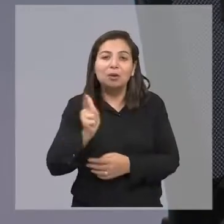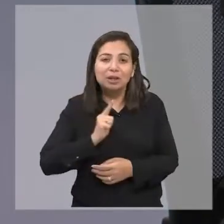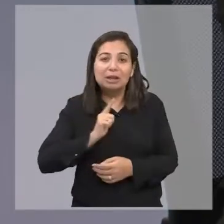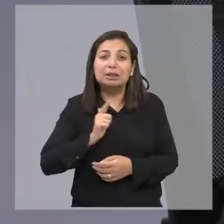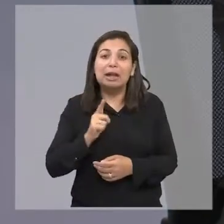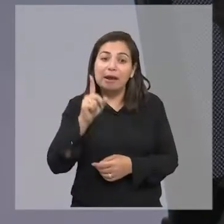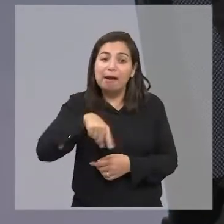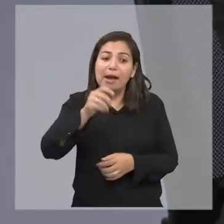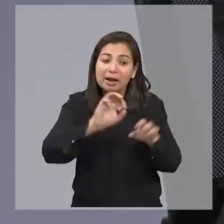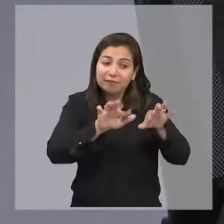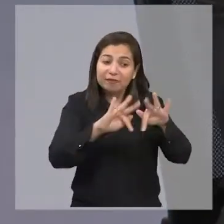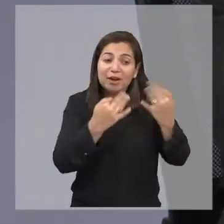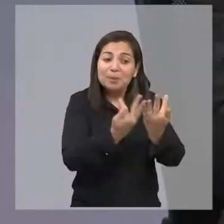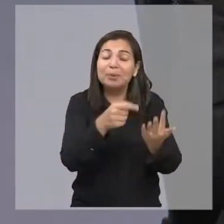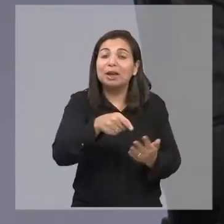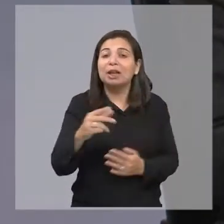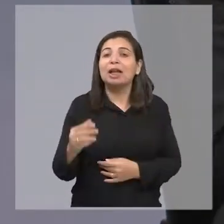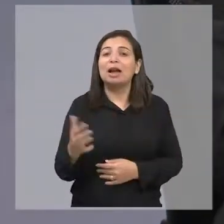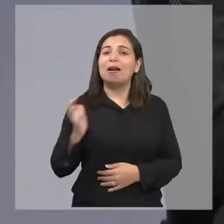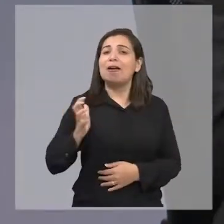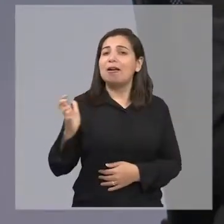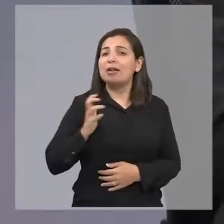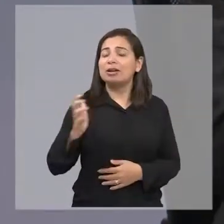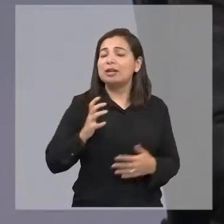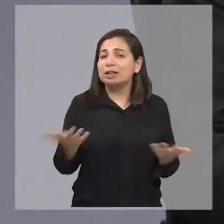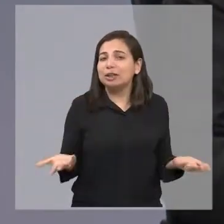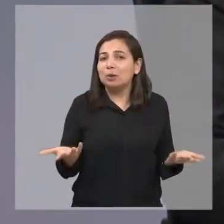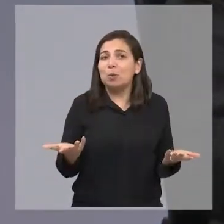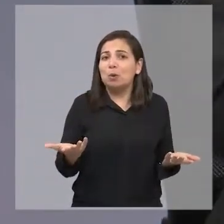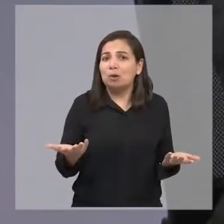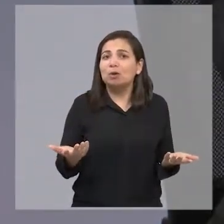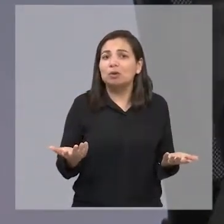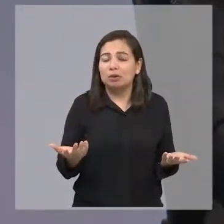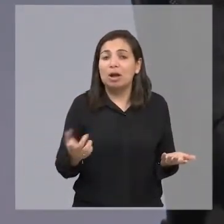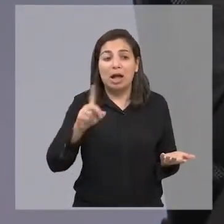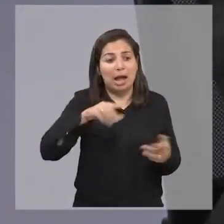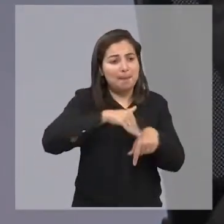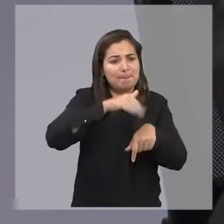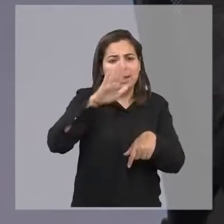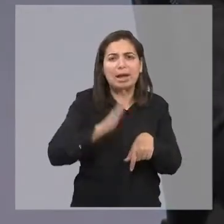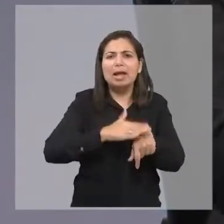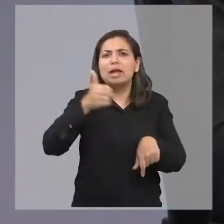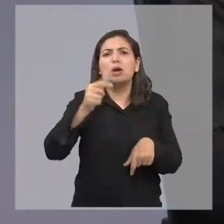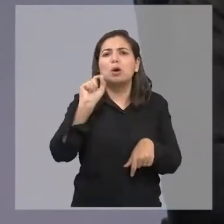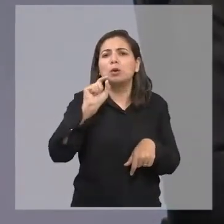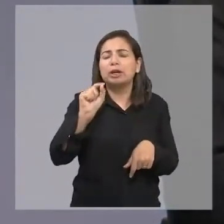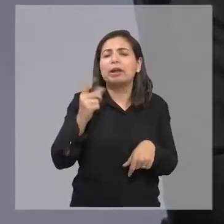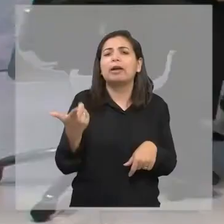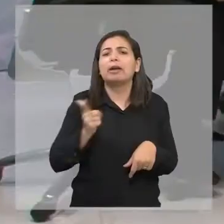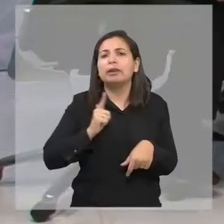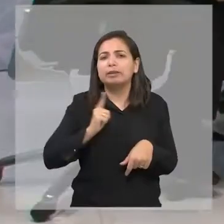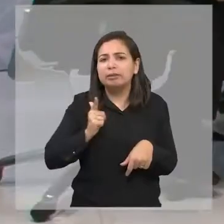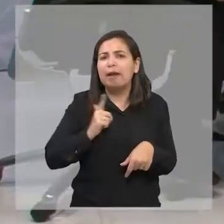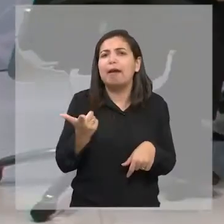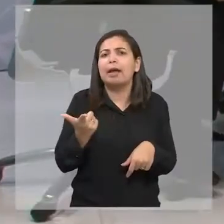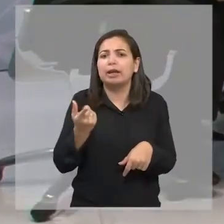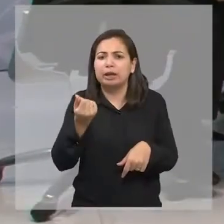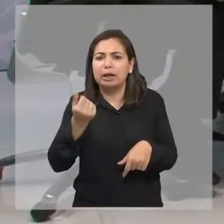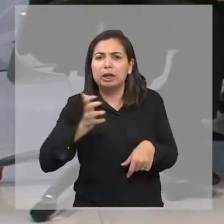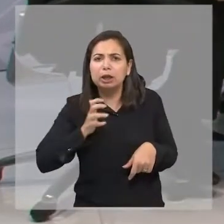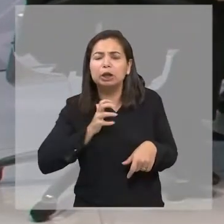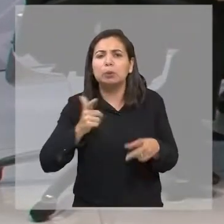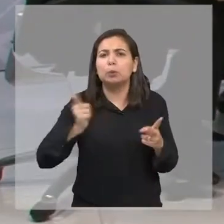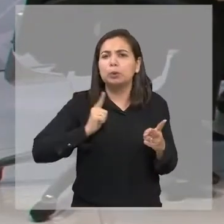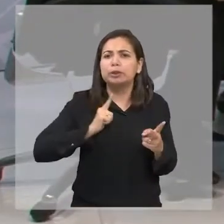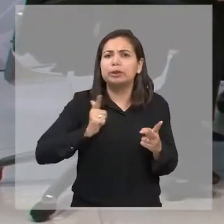próximos, produtivos, são ricos. Tá errado. É a economia mais pujante e diversificada do planeta. A melhor ciência do mundo, a melhor universidade do mundo. Quem mais deve o mundo. Não, quem mais